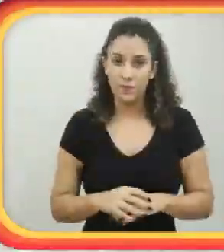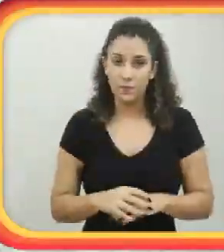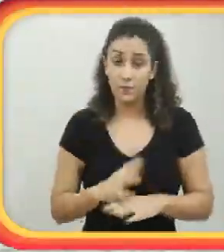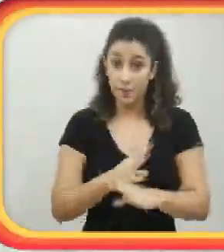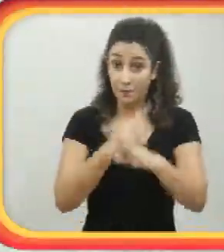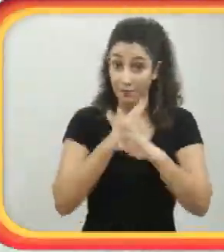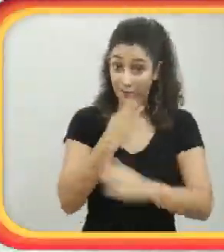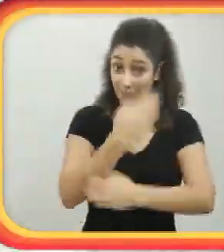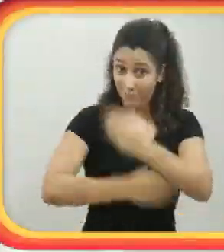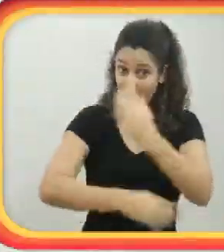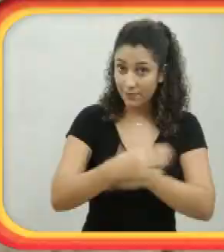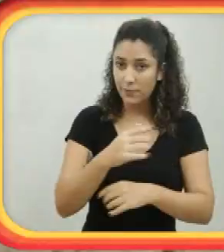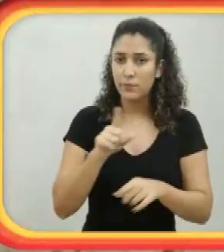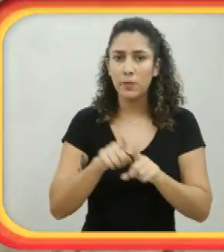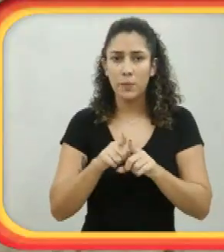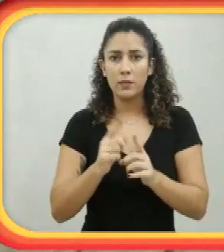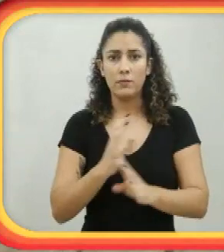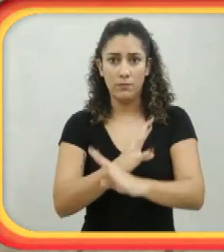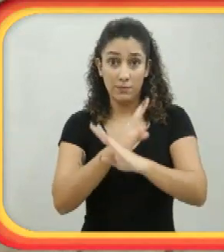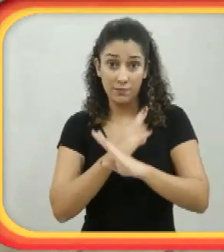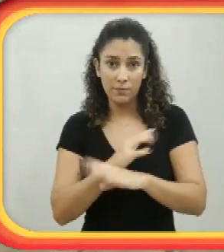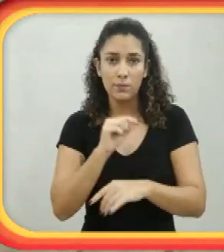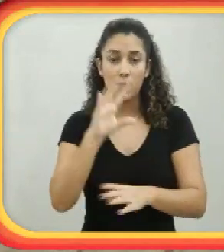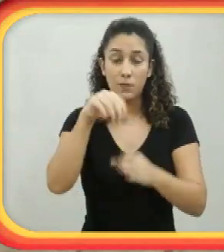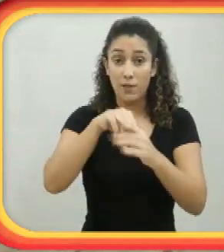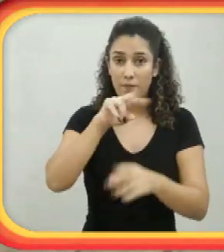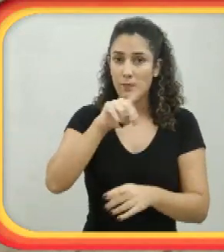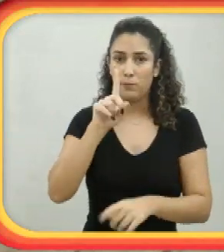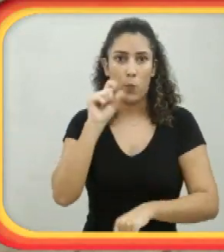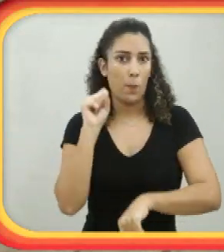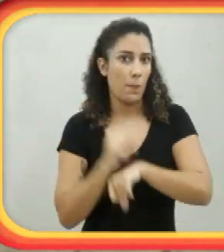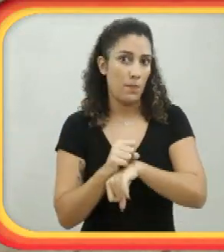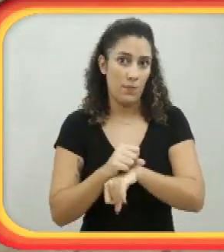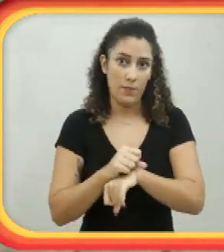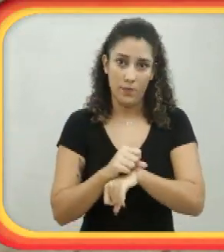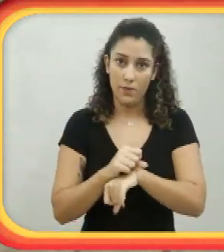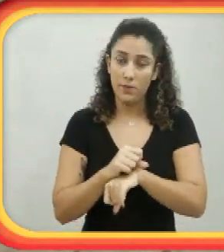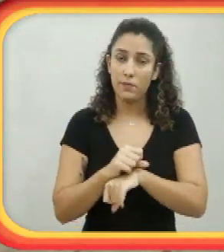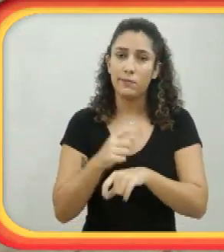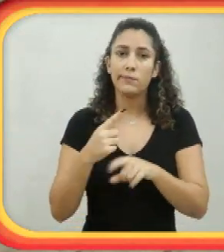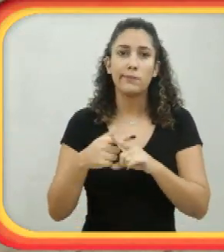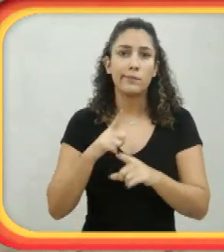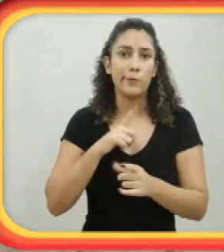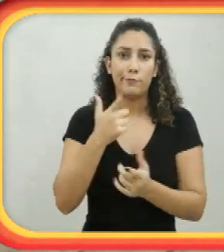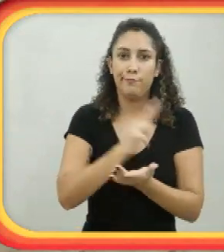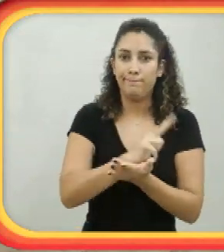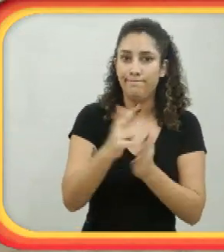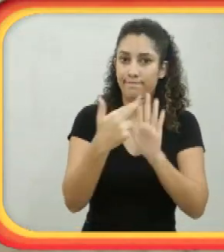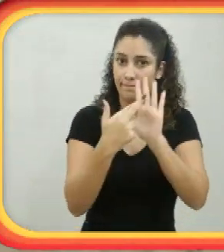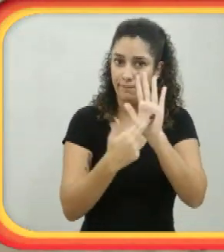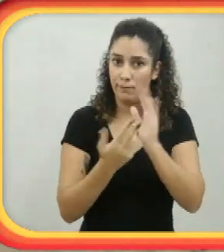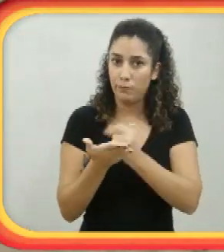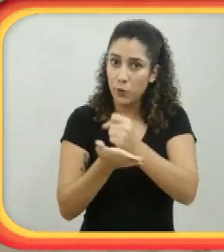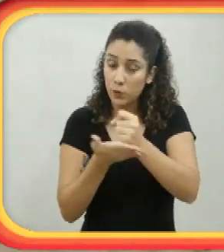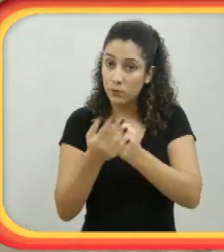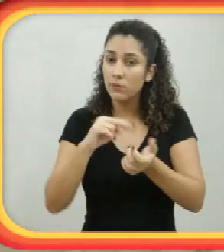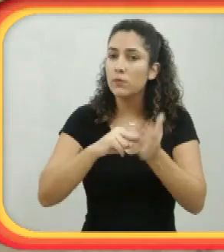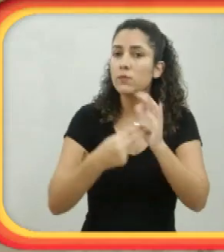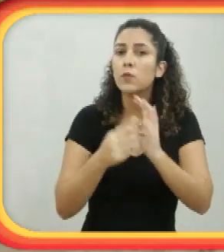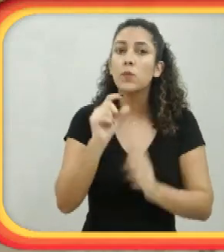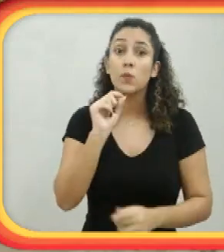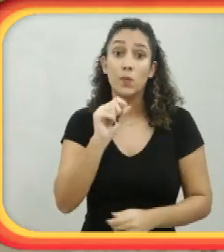vá, o paravá, não há diferença de regras fundamentalmente significativas, porque o esporte é único.